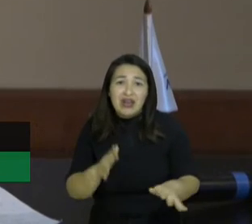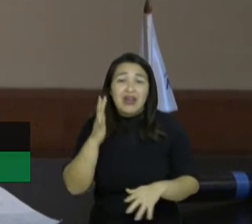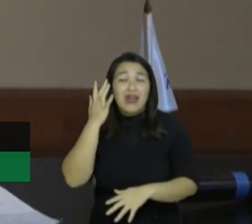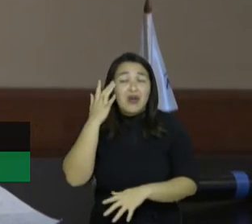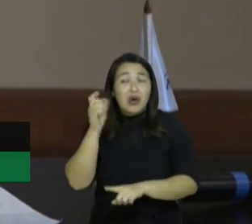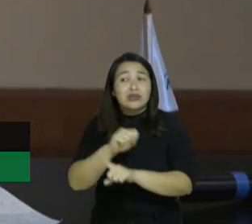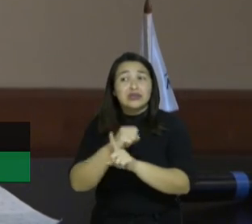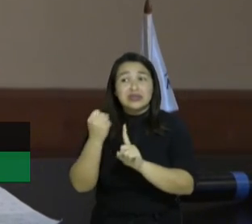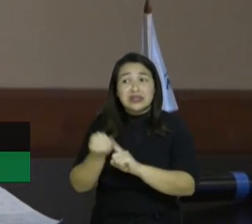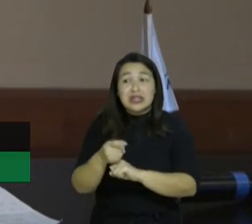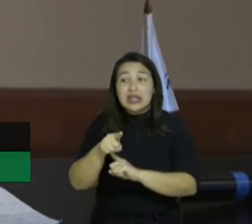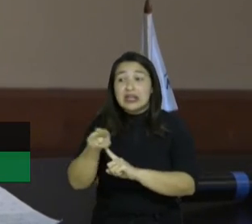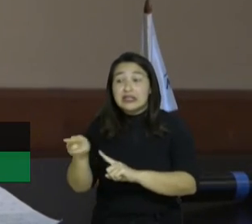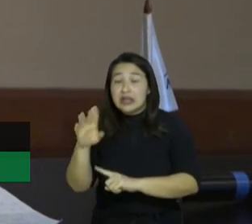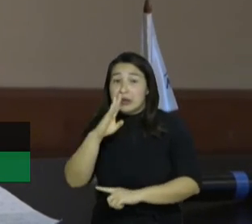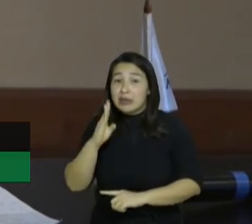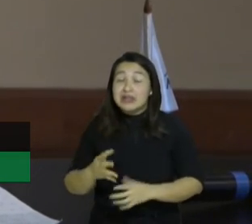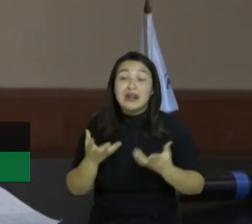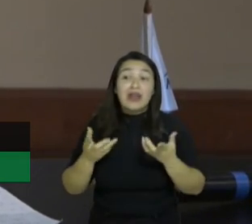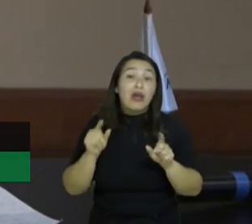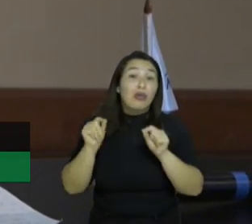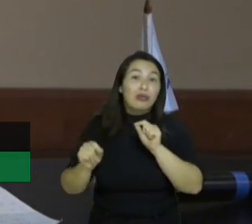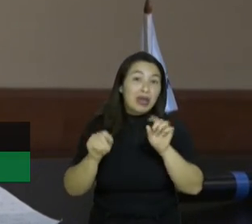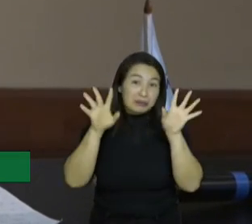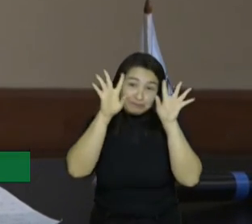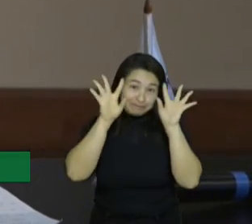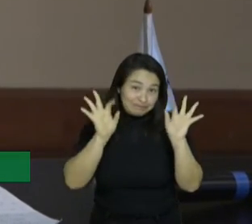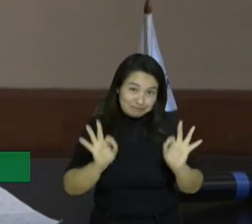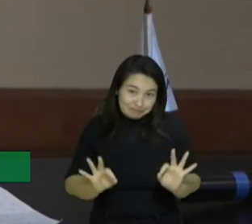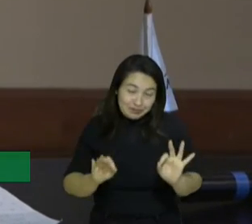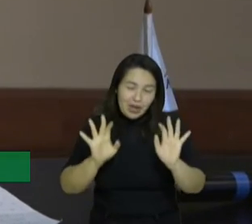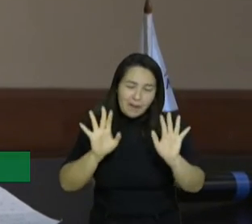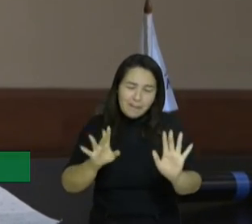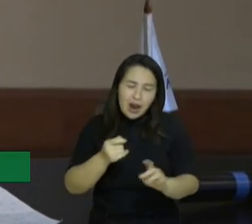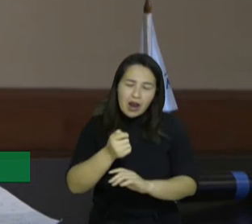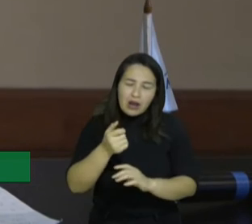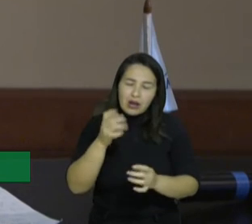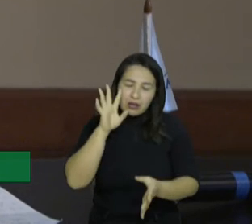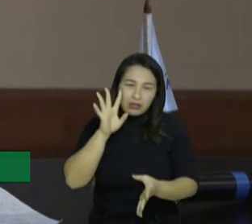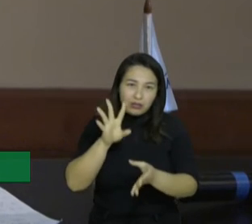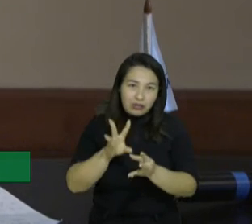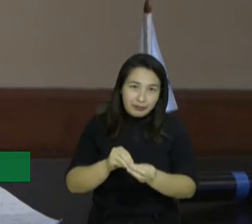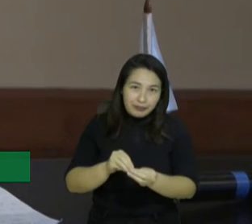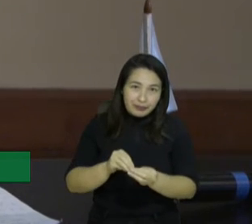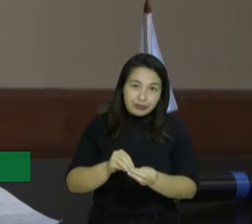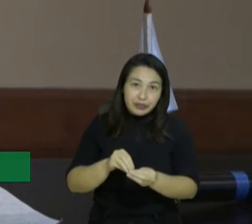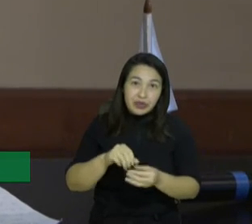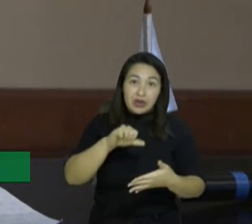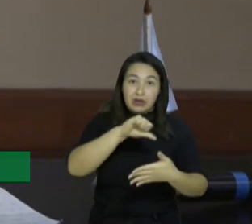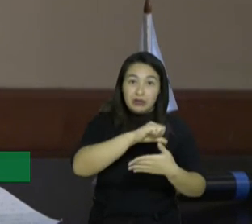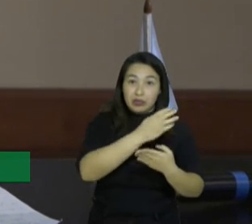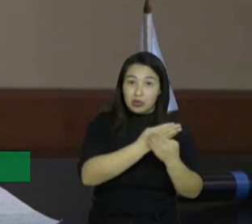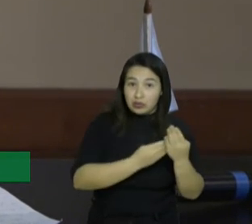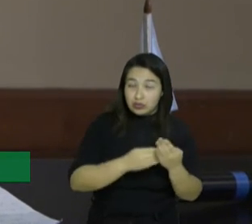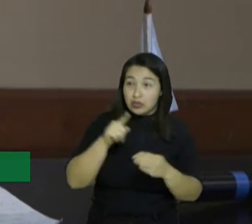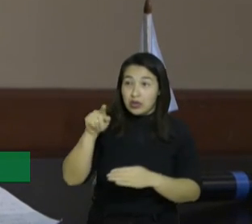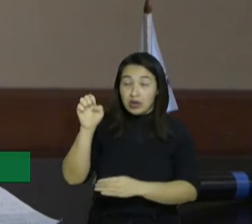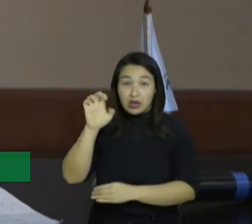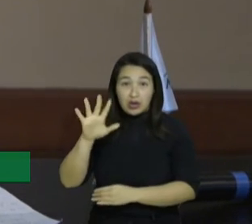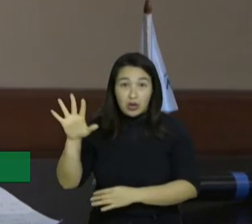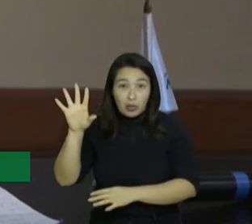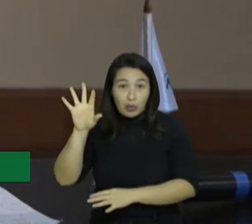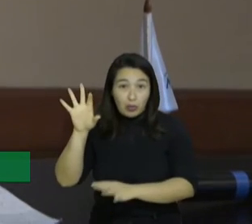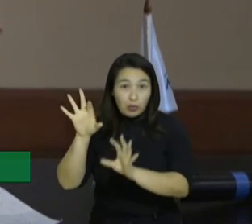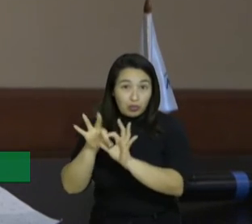sociedade brasileira quer pra gente pensar mas o ponto é E aí para concluir Mercosul e União Europeia não creio sou cético